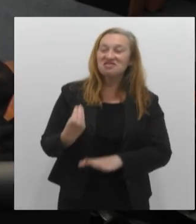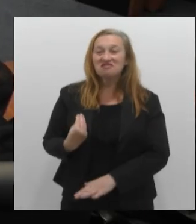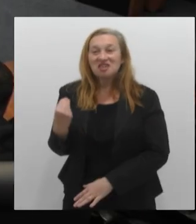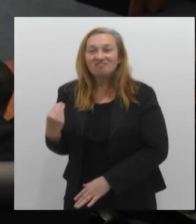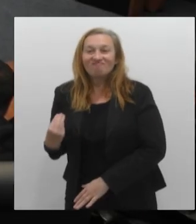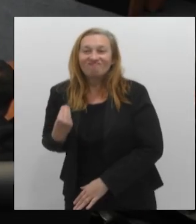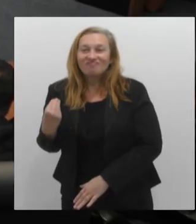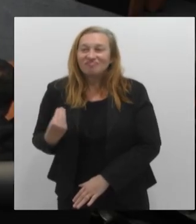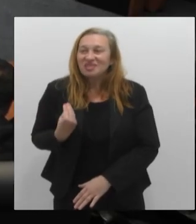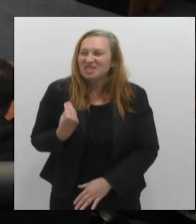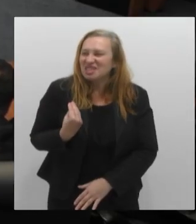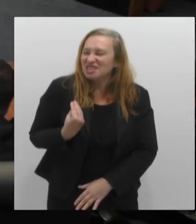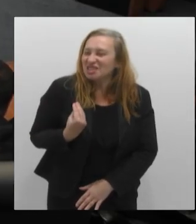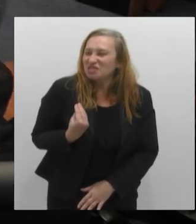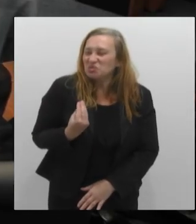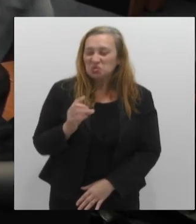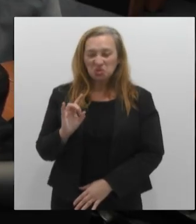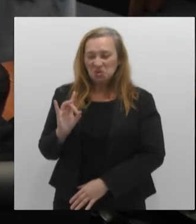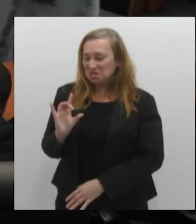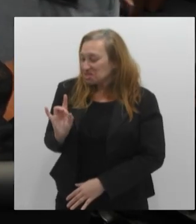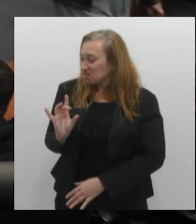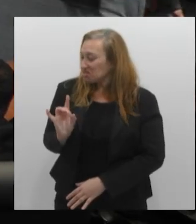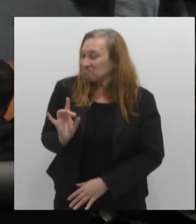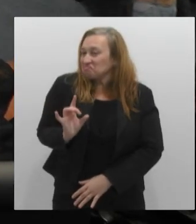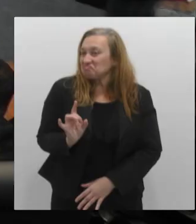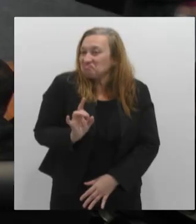viver por mim mesmo.